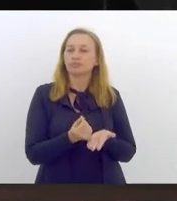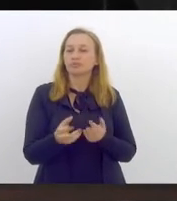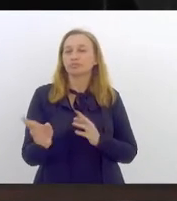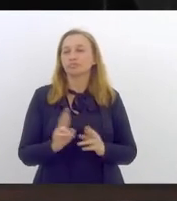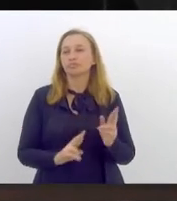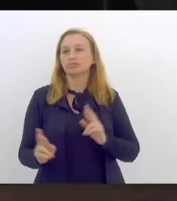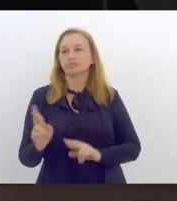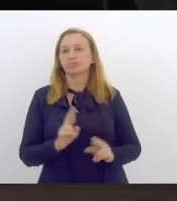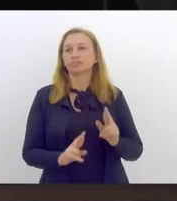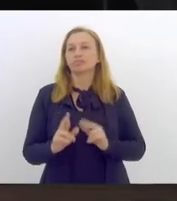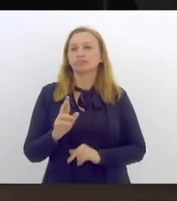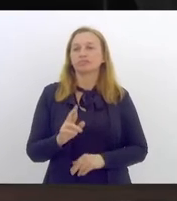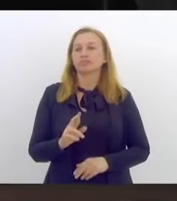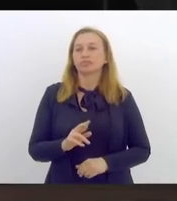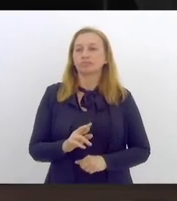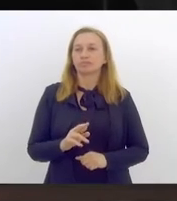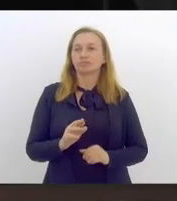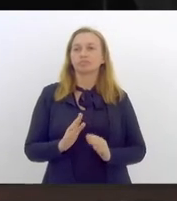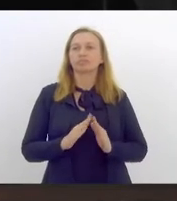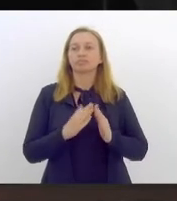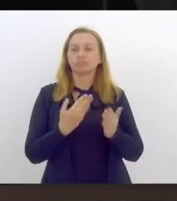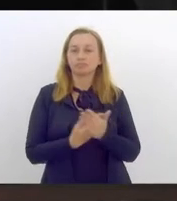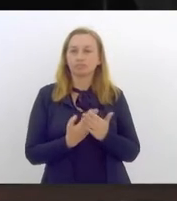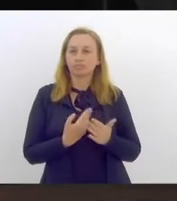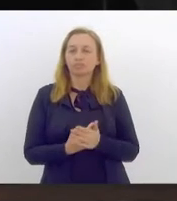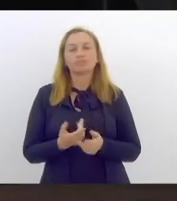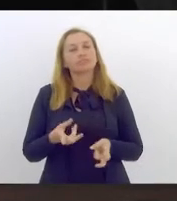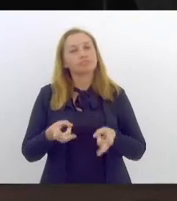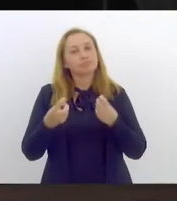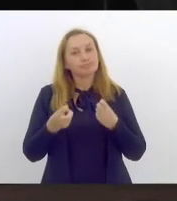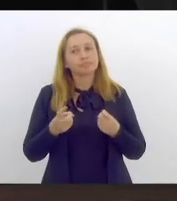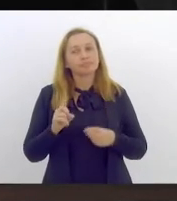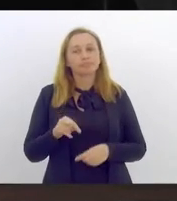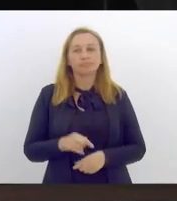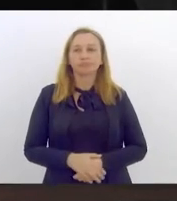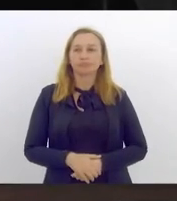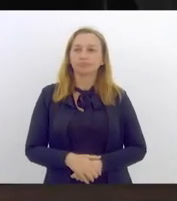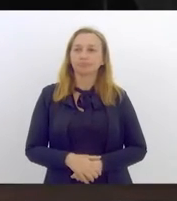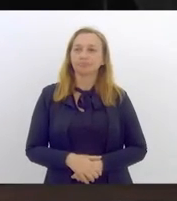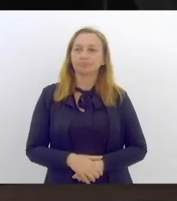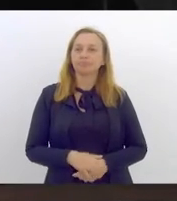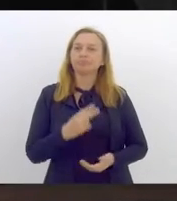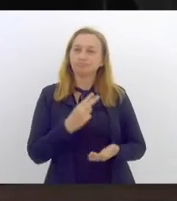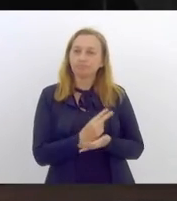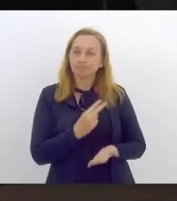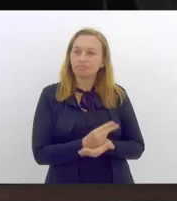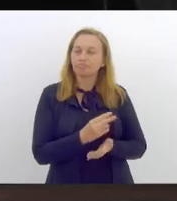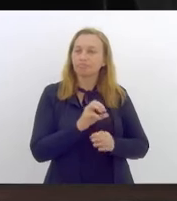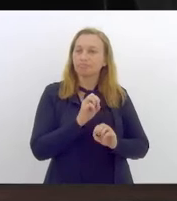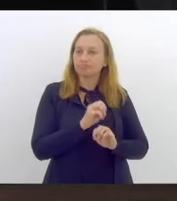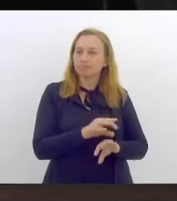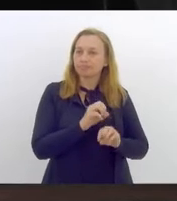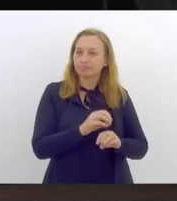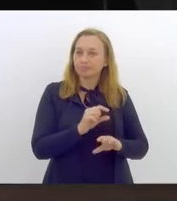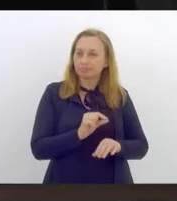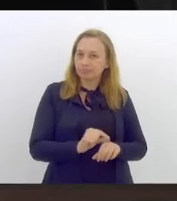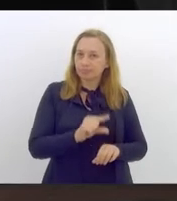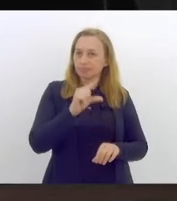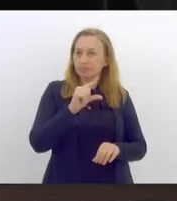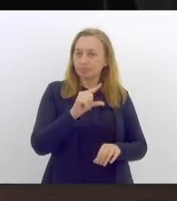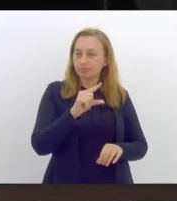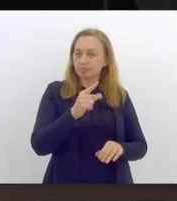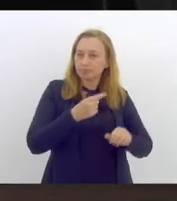correlação do fluxo escolar. Então, a gente percebe, né, que ainda que a educação tenha tido um aumento